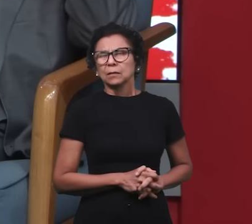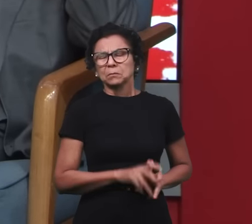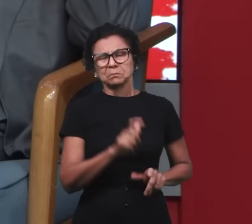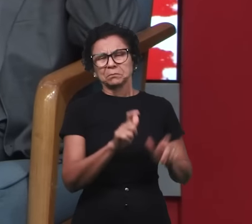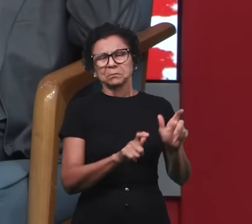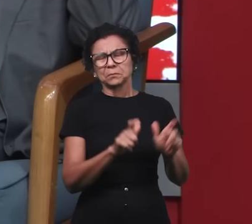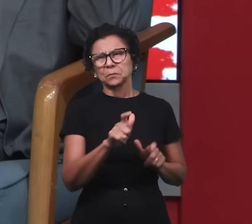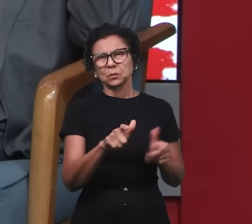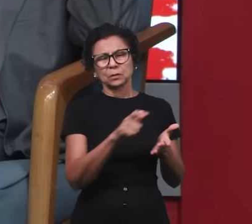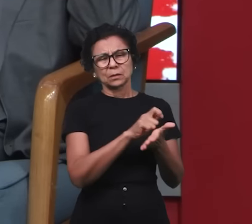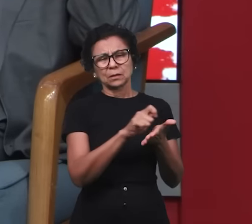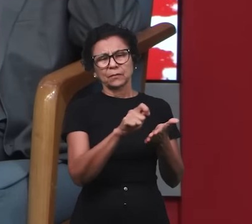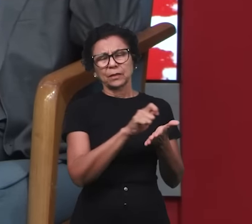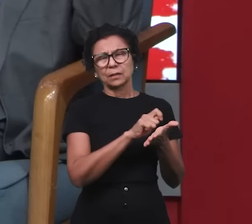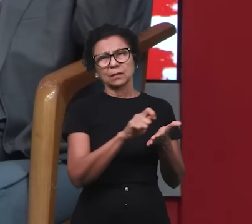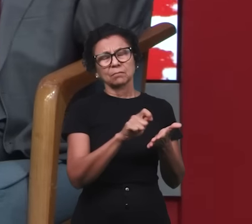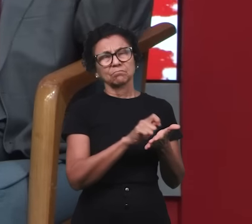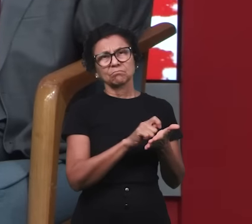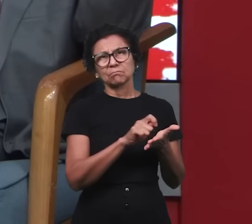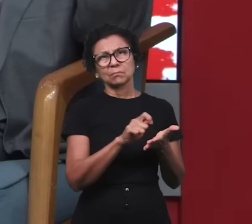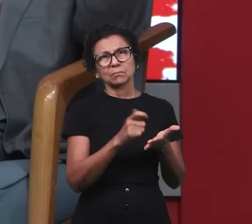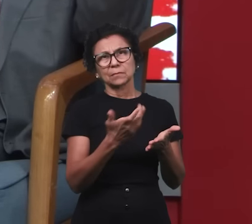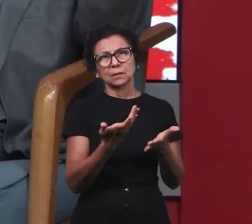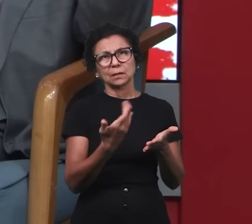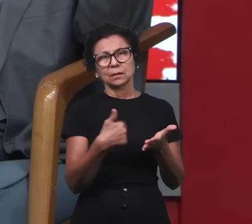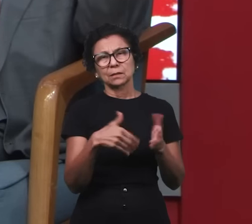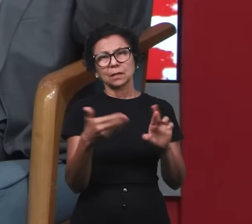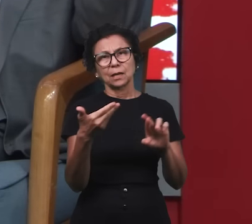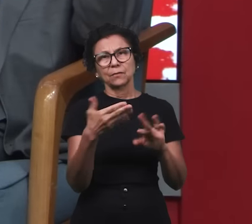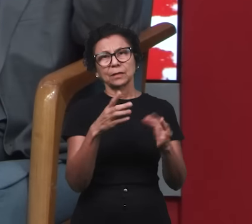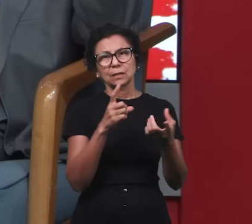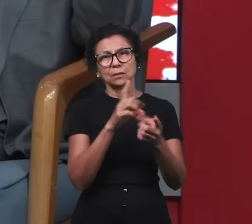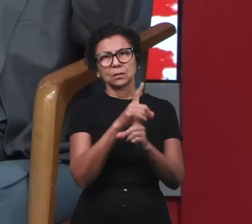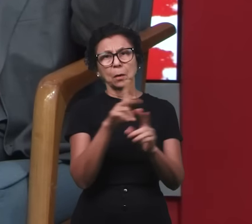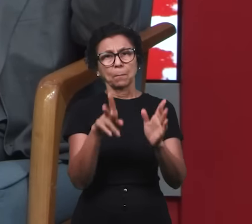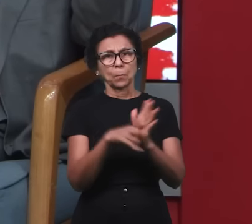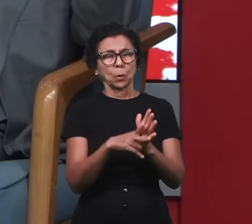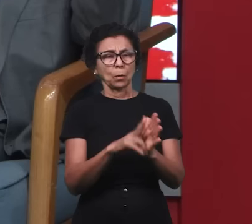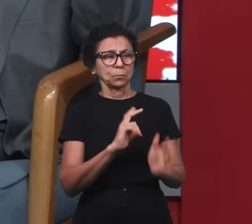hoje, chamando às vezes a doutrina da igreja, doutrina paulina. Não,